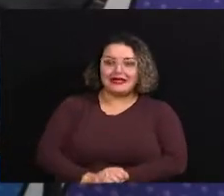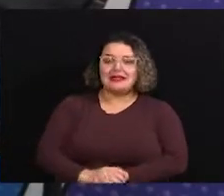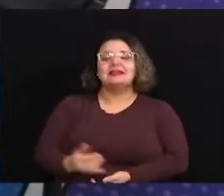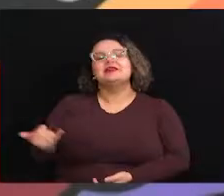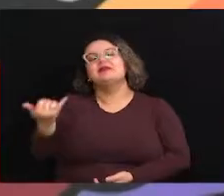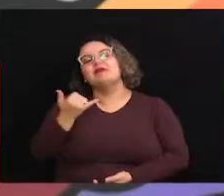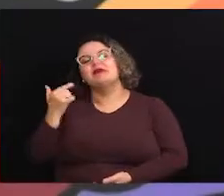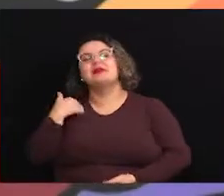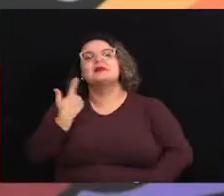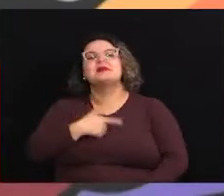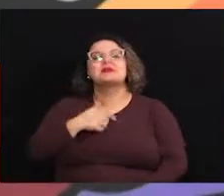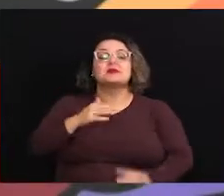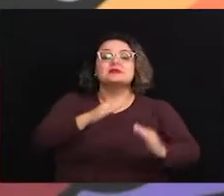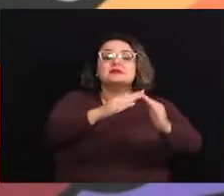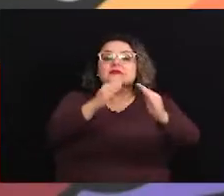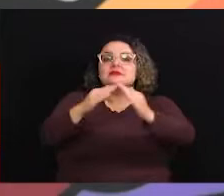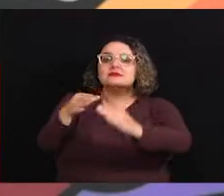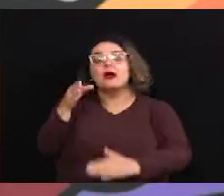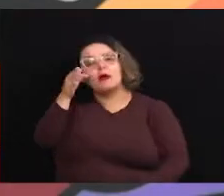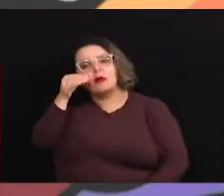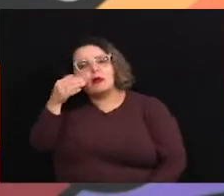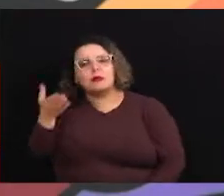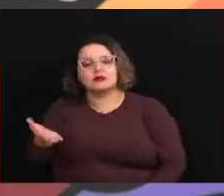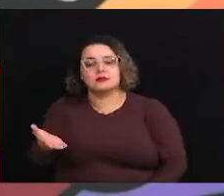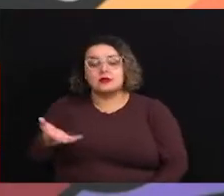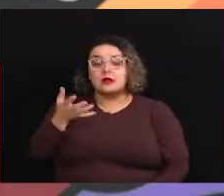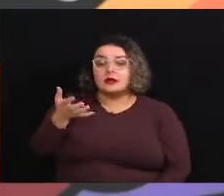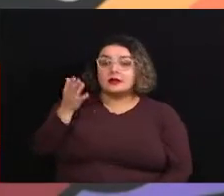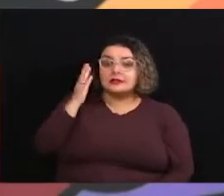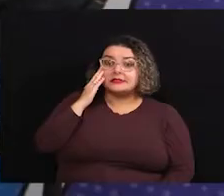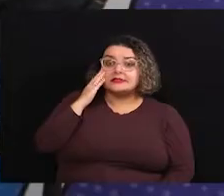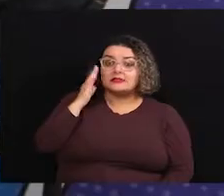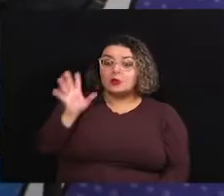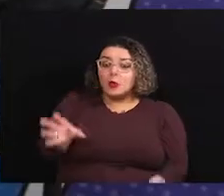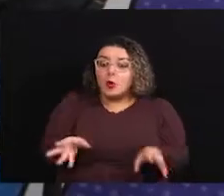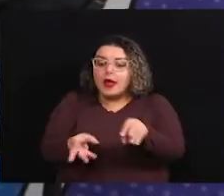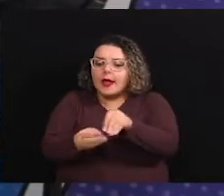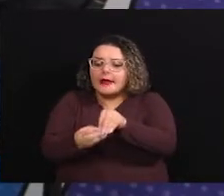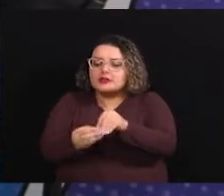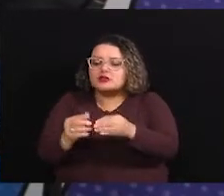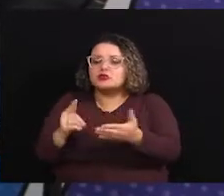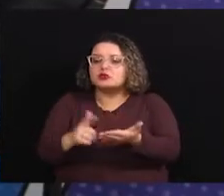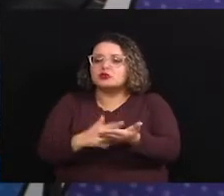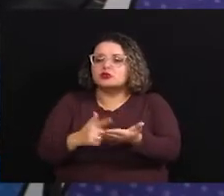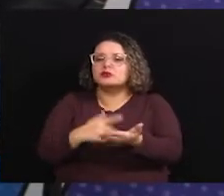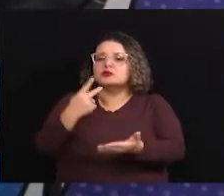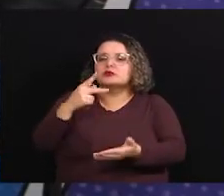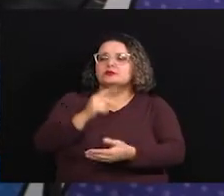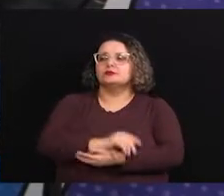Então conta pra gente, o pessoal de casa tá curioso. Eles querem saber a sinopse do seu livro.